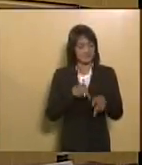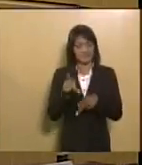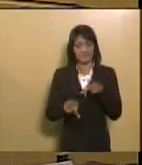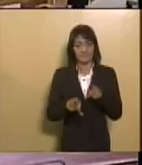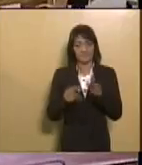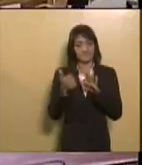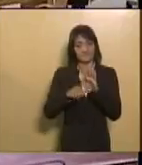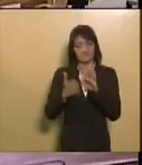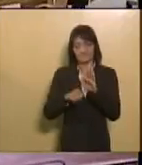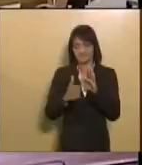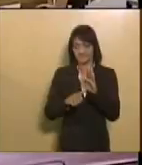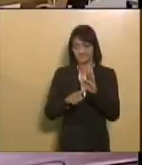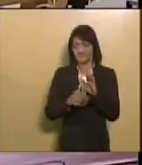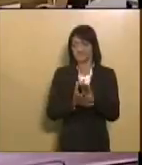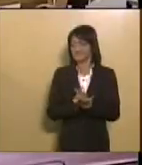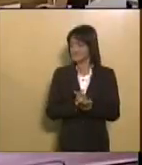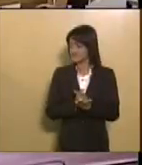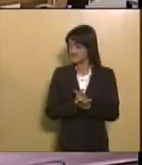analisar negativamente.